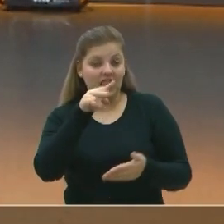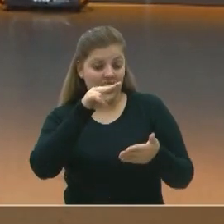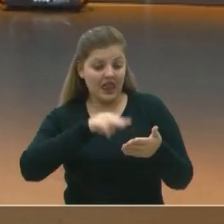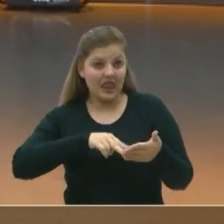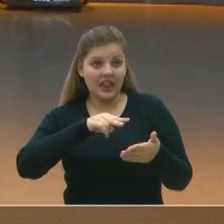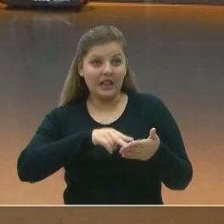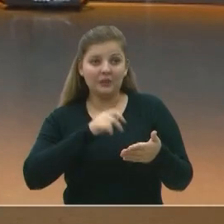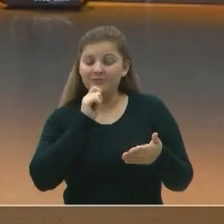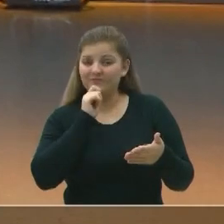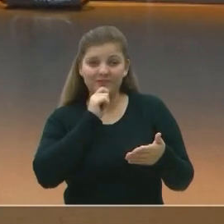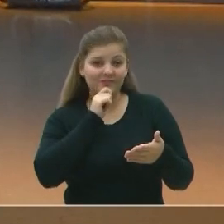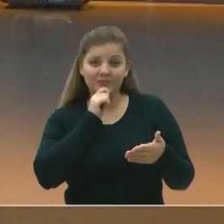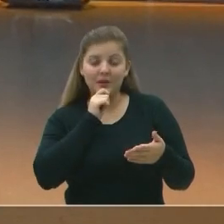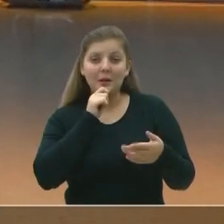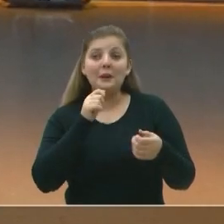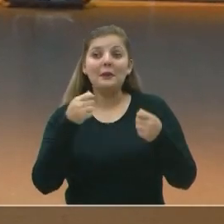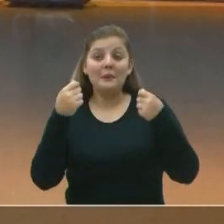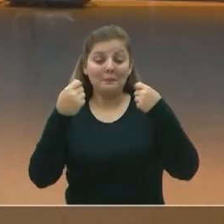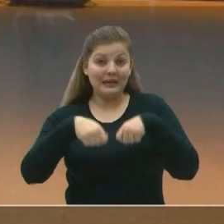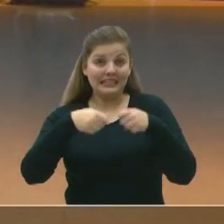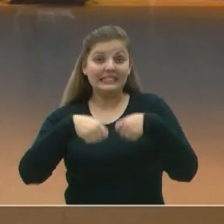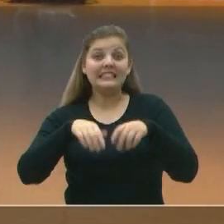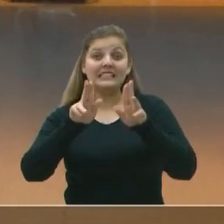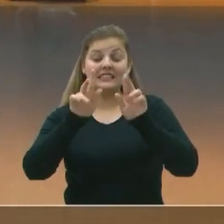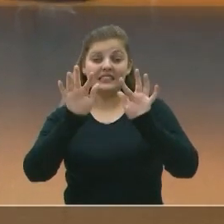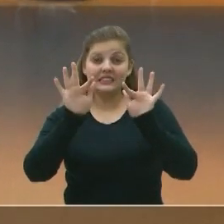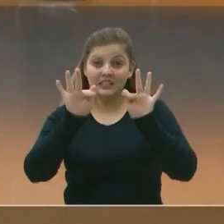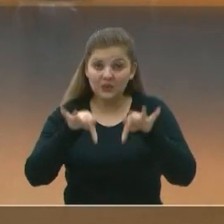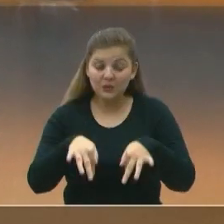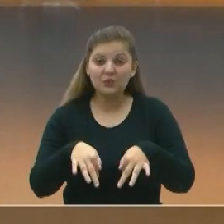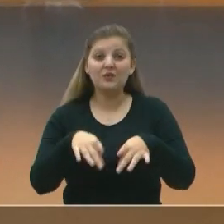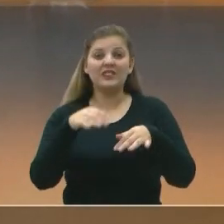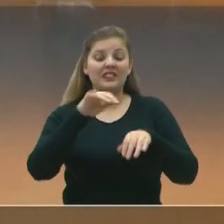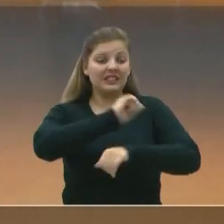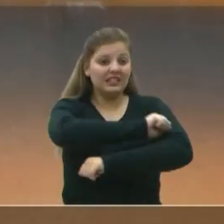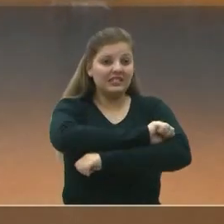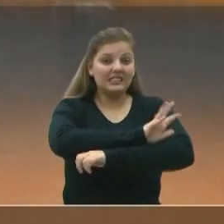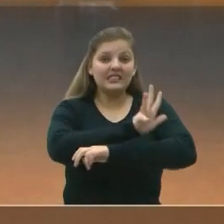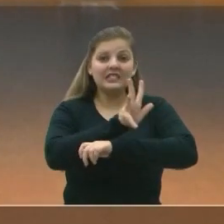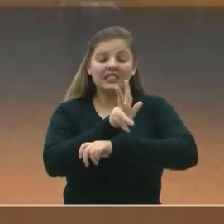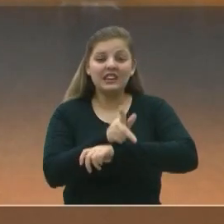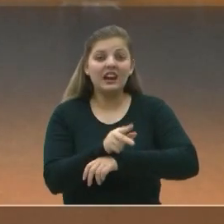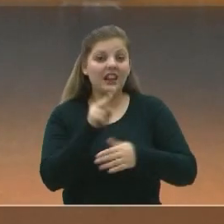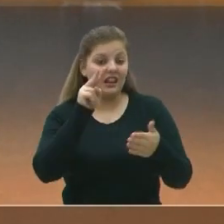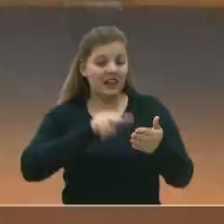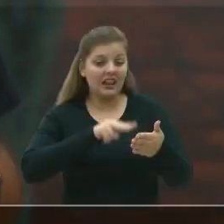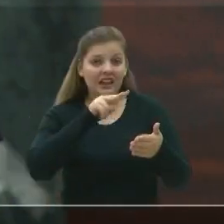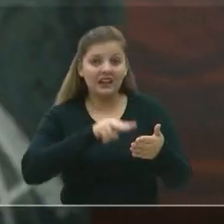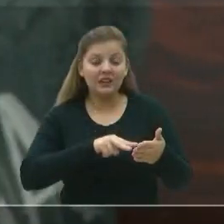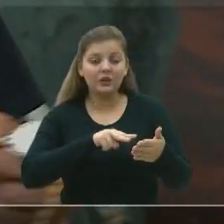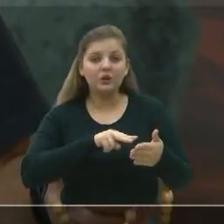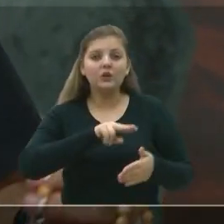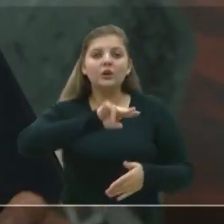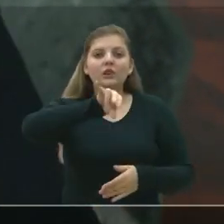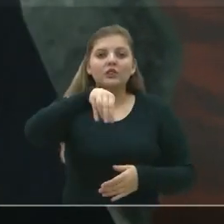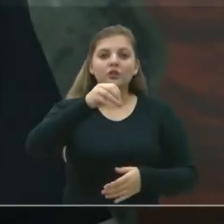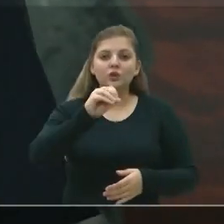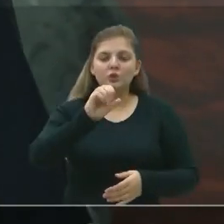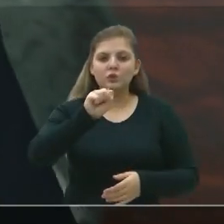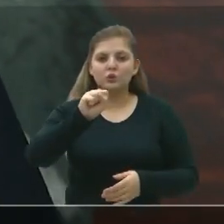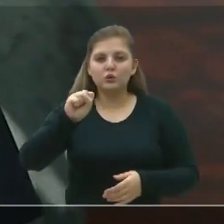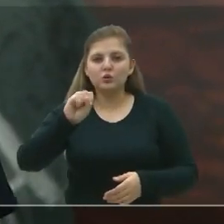você precisa terminar esse cerco de Jericó lendo o trecho de Josué, capítulo